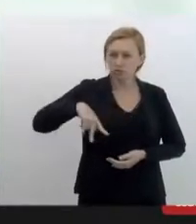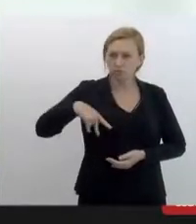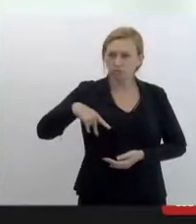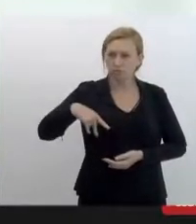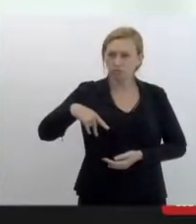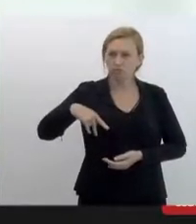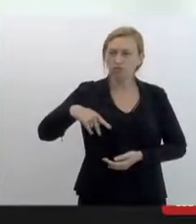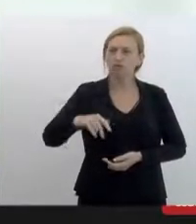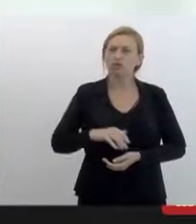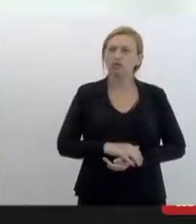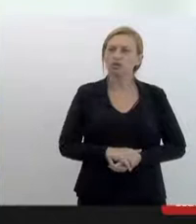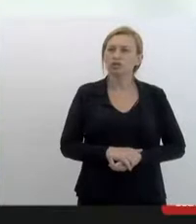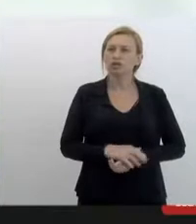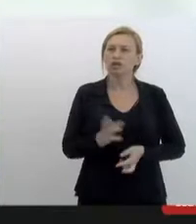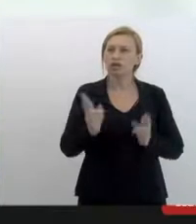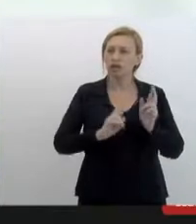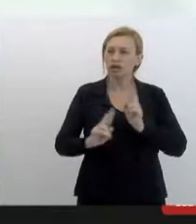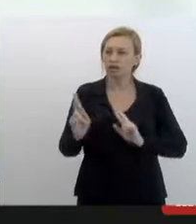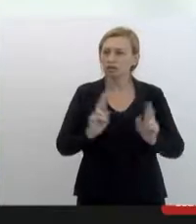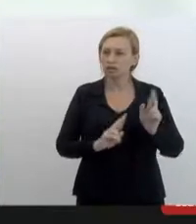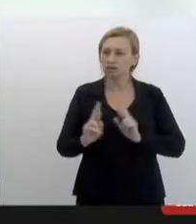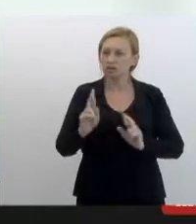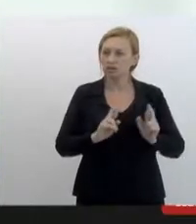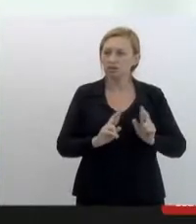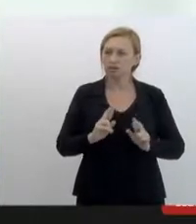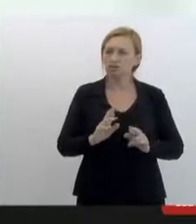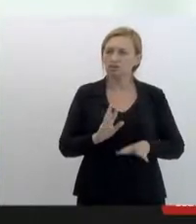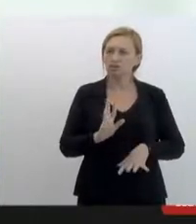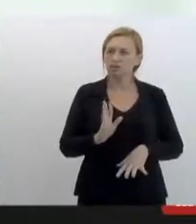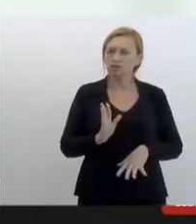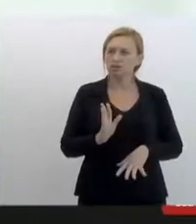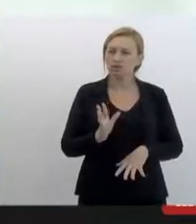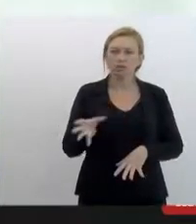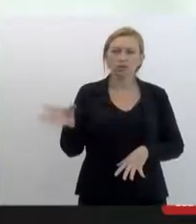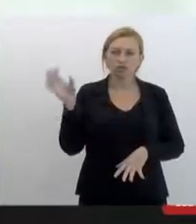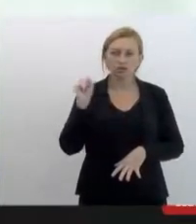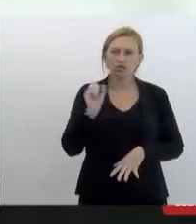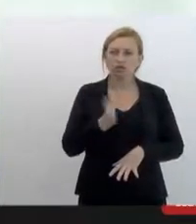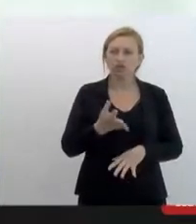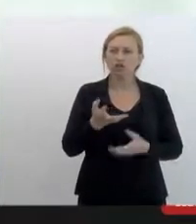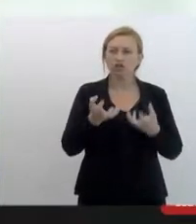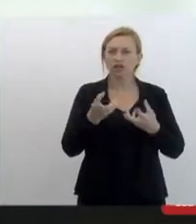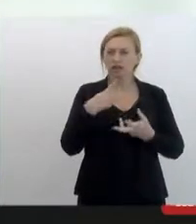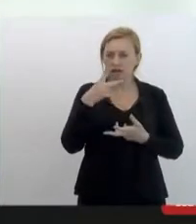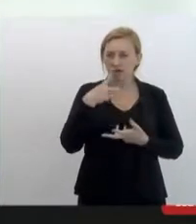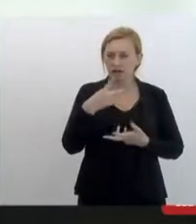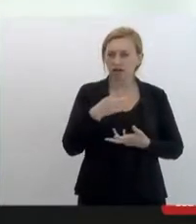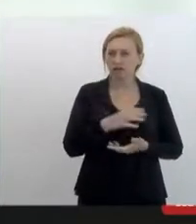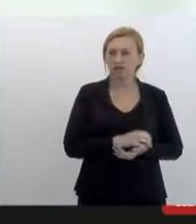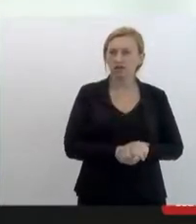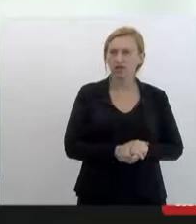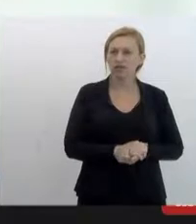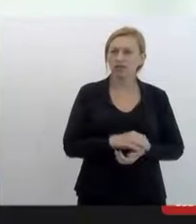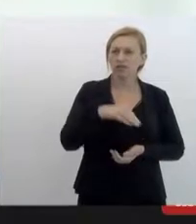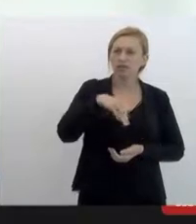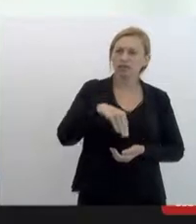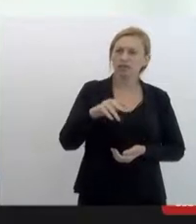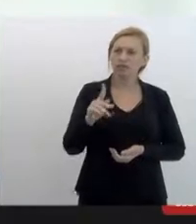em relação às prevenções já ouvidas que se querem fazer alguma observação, MPF e